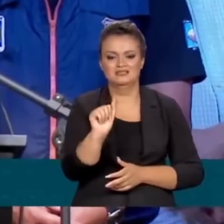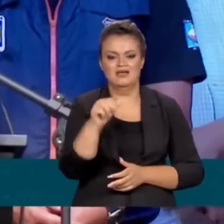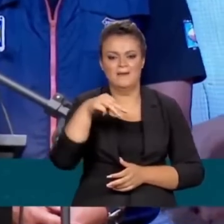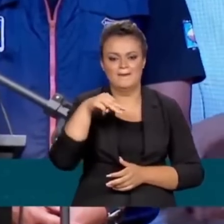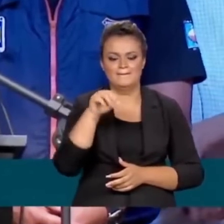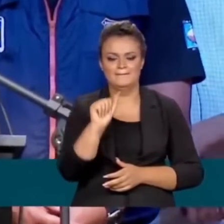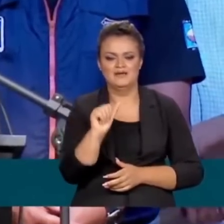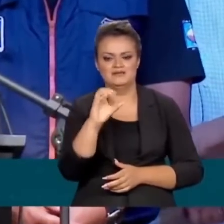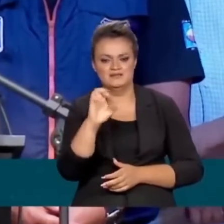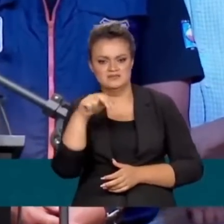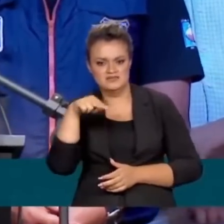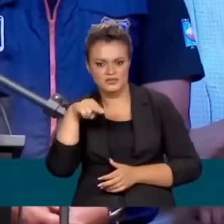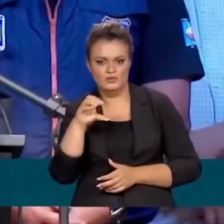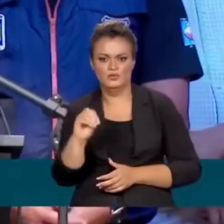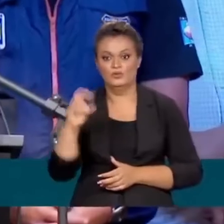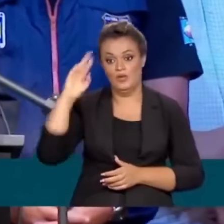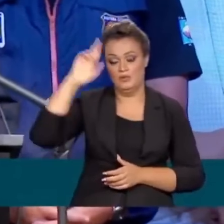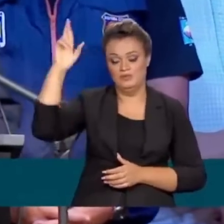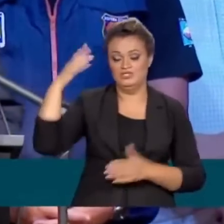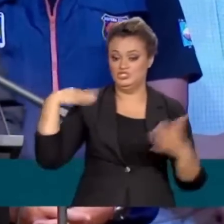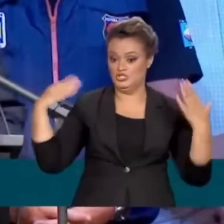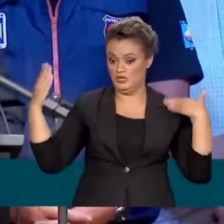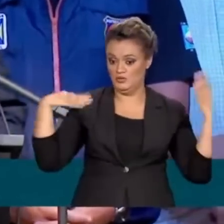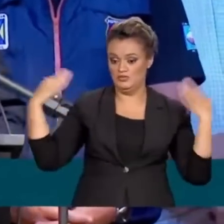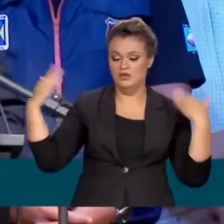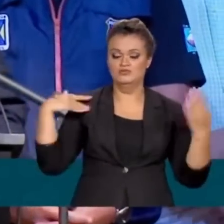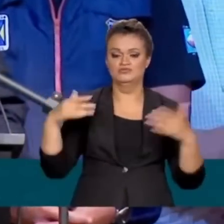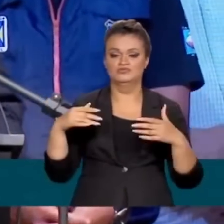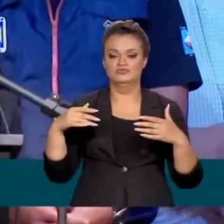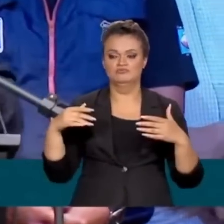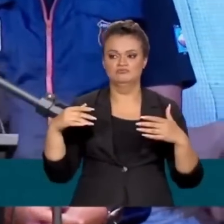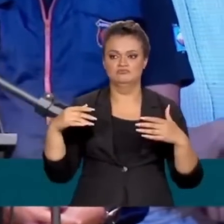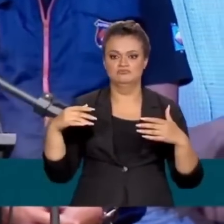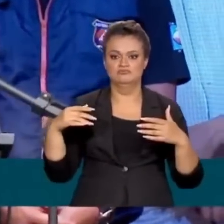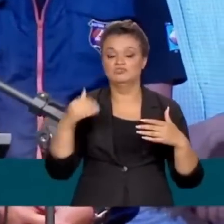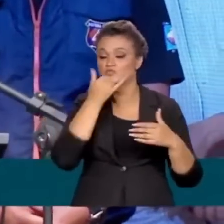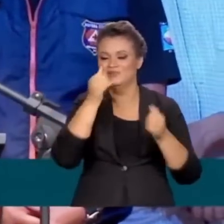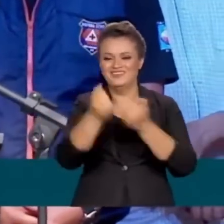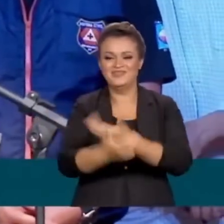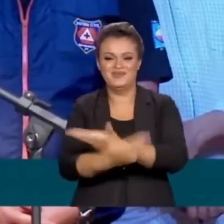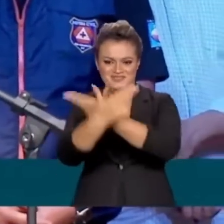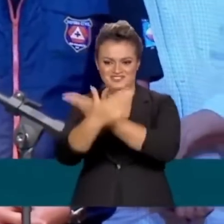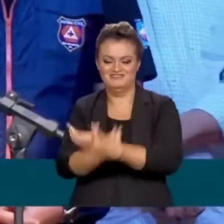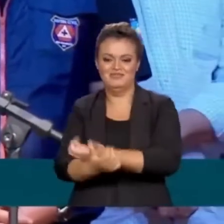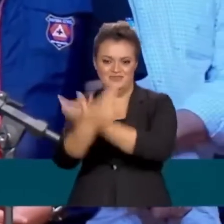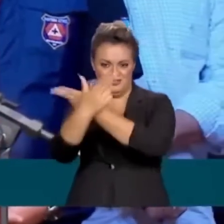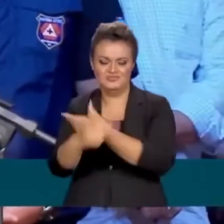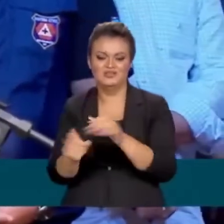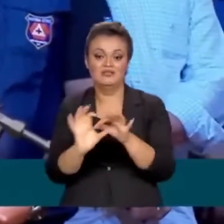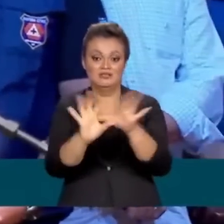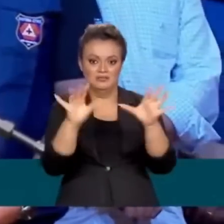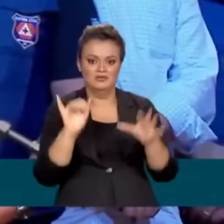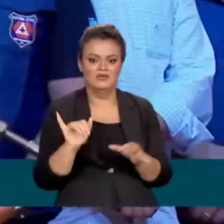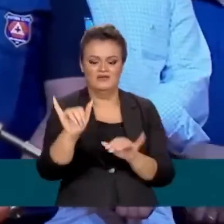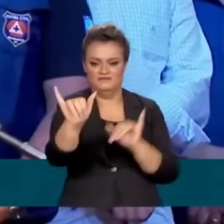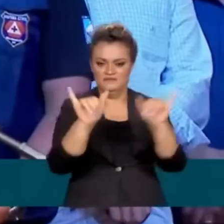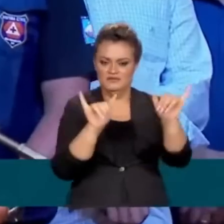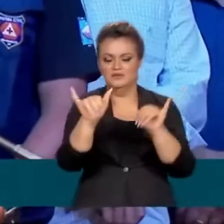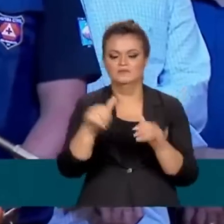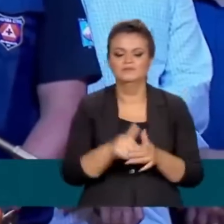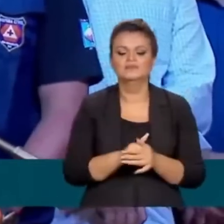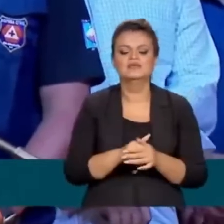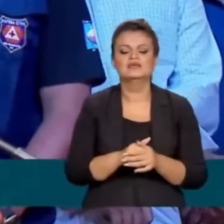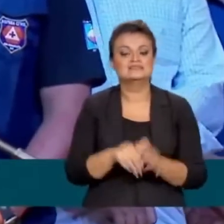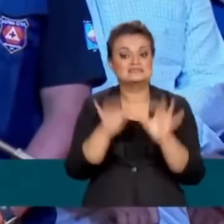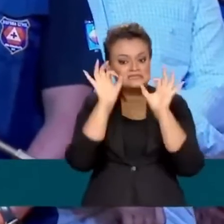é o comandante da Aeronáutica que colocou os aviões à disposição e veio conosco nessa empreitada eu tenho certeza